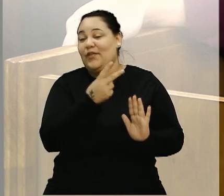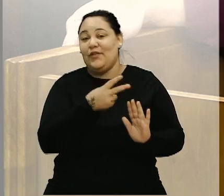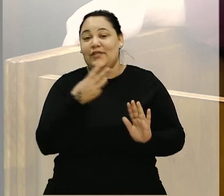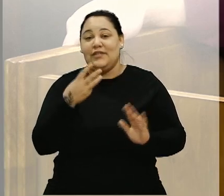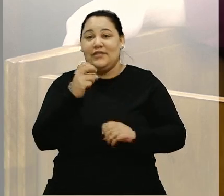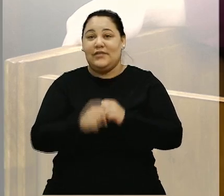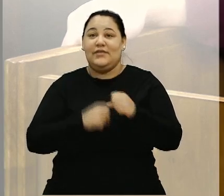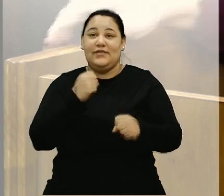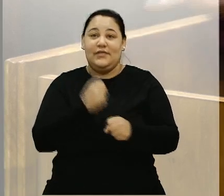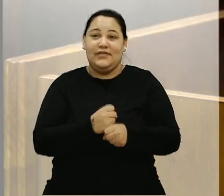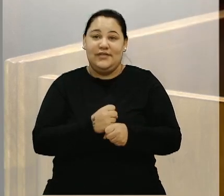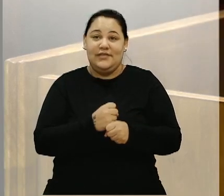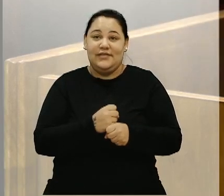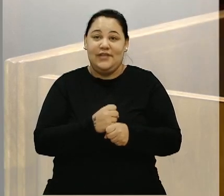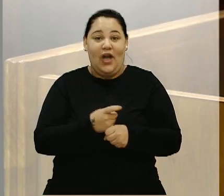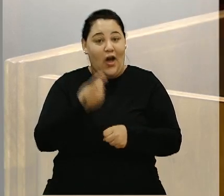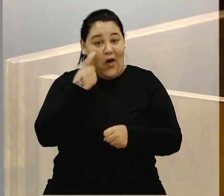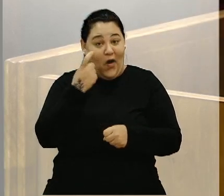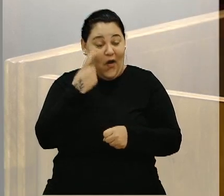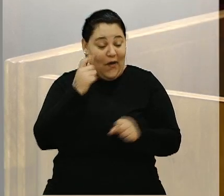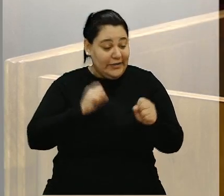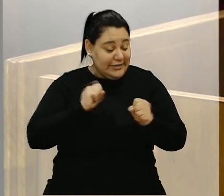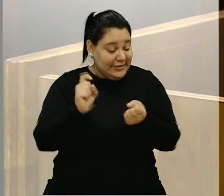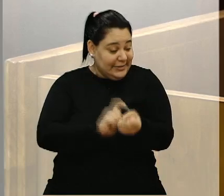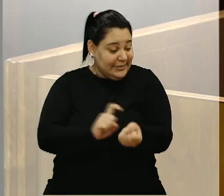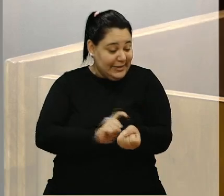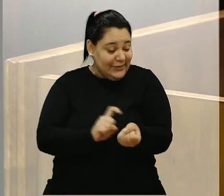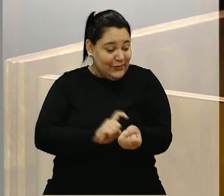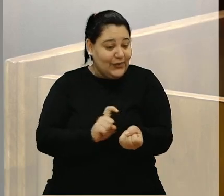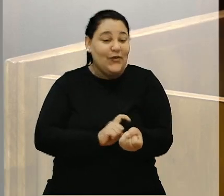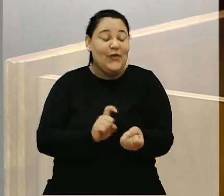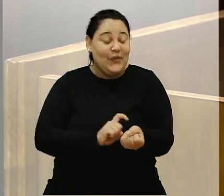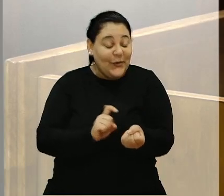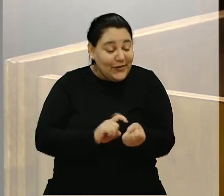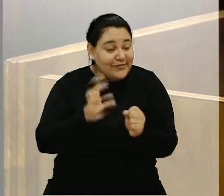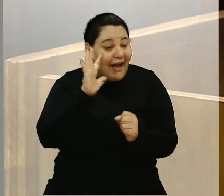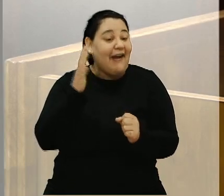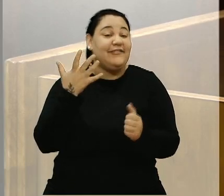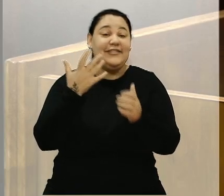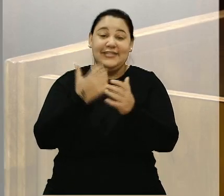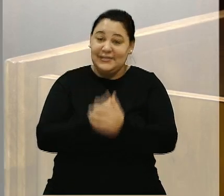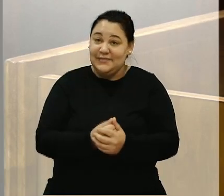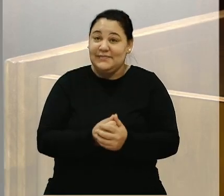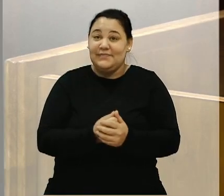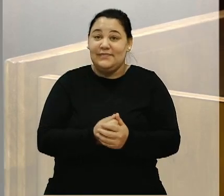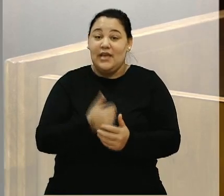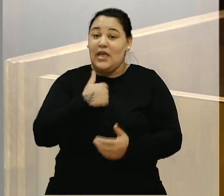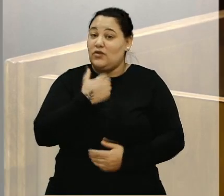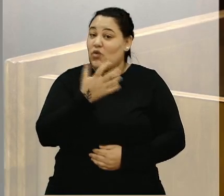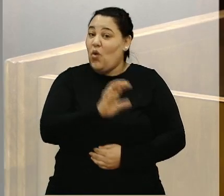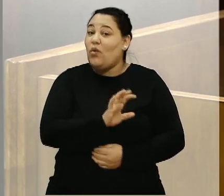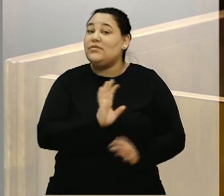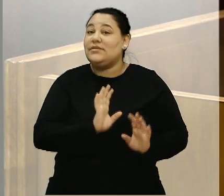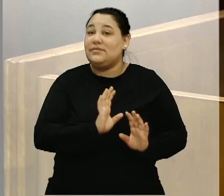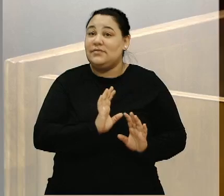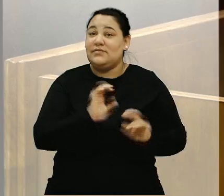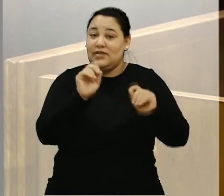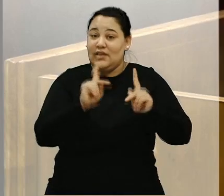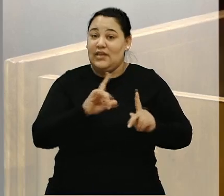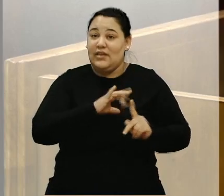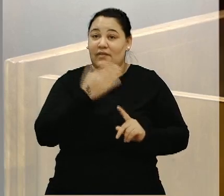anos. Olha que o desespero tá chegando e batendo. Uma coisa que eu não sou contra. Quem está se